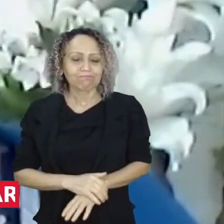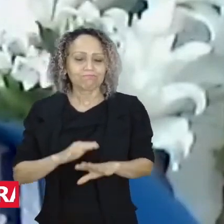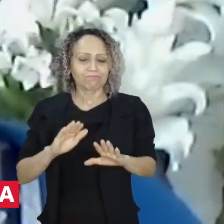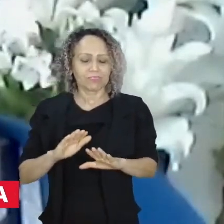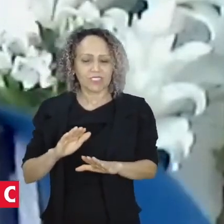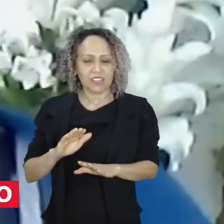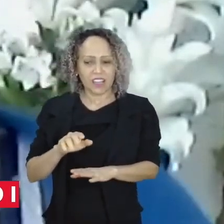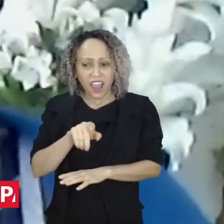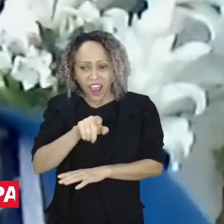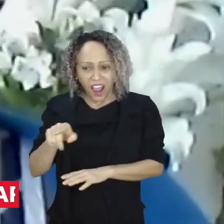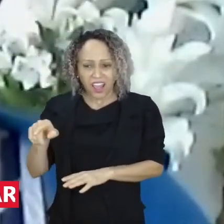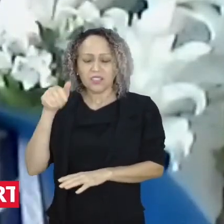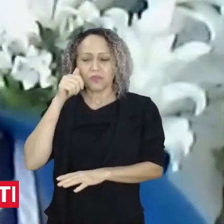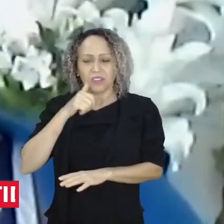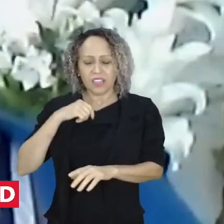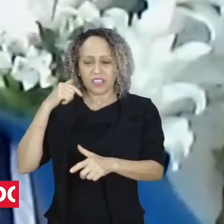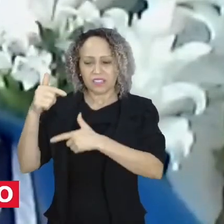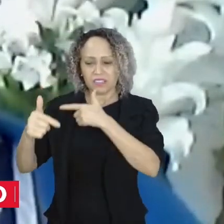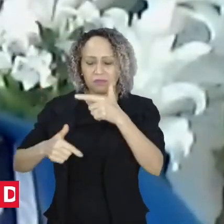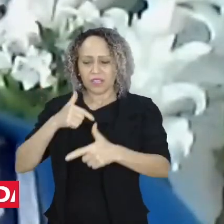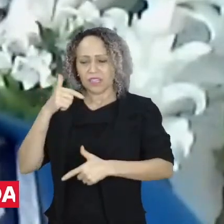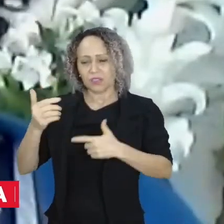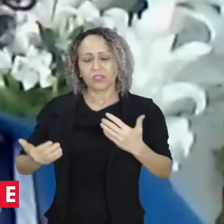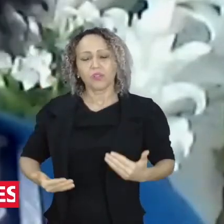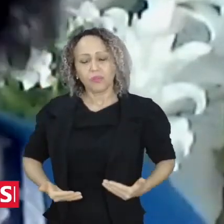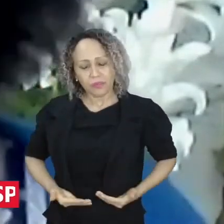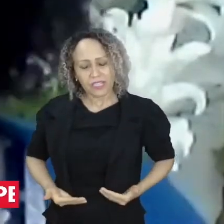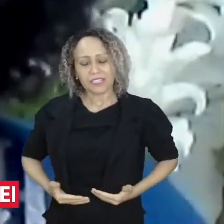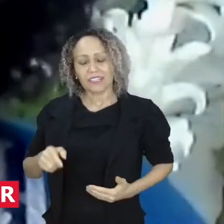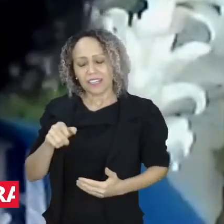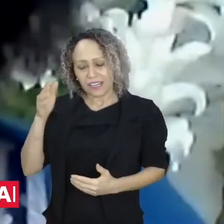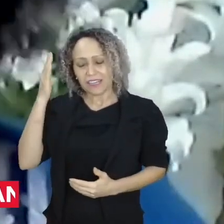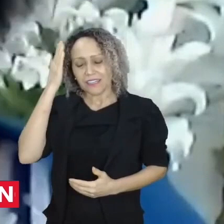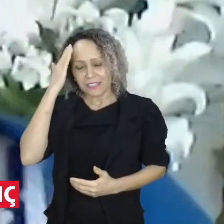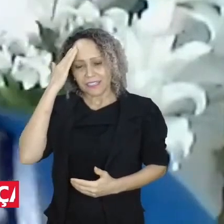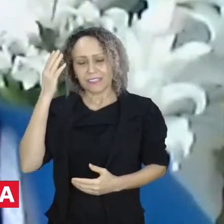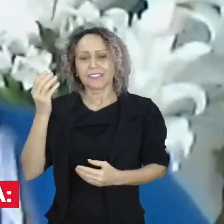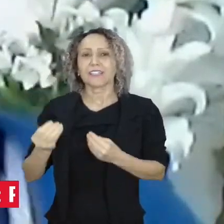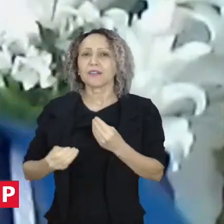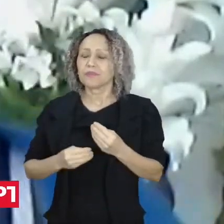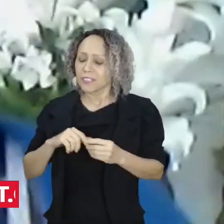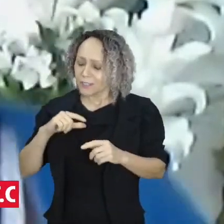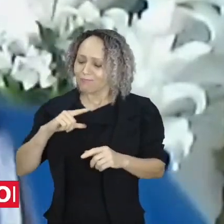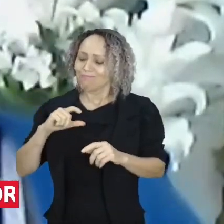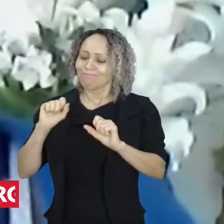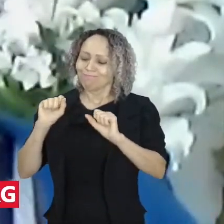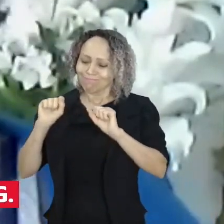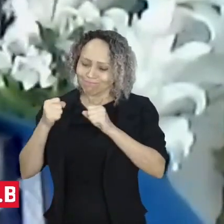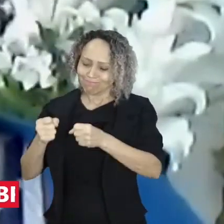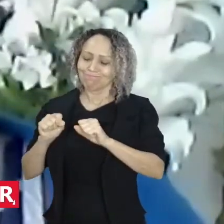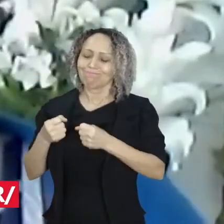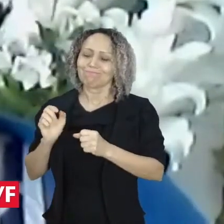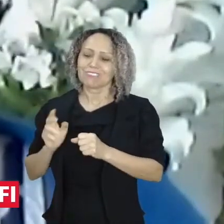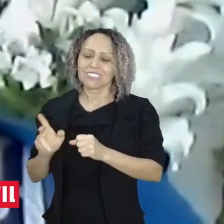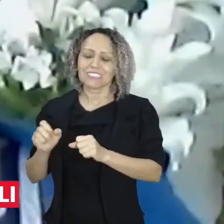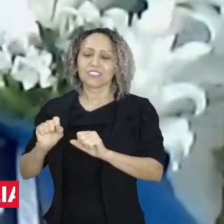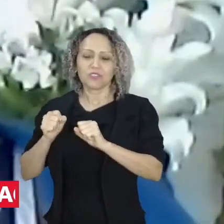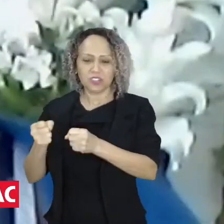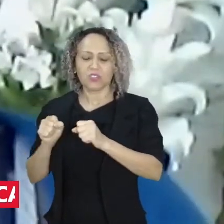Nós estamos hoje, as domésticas, elas são reconhecidas,